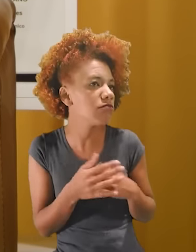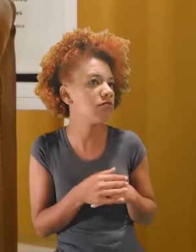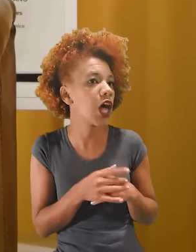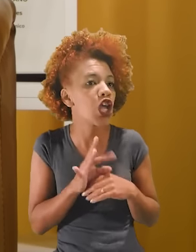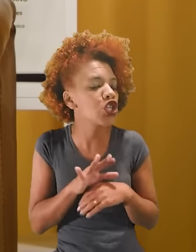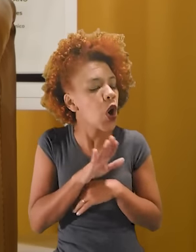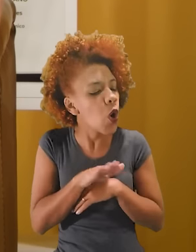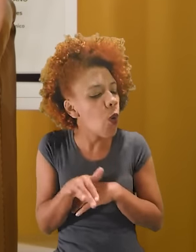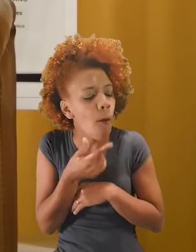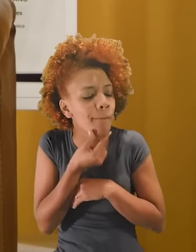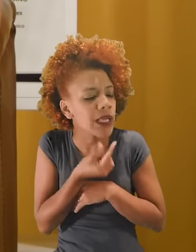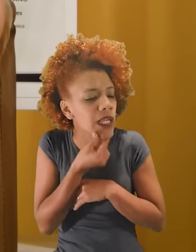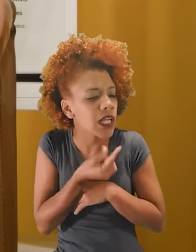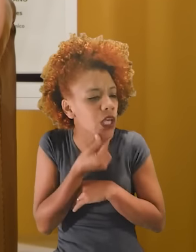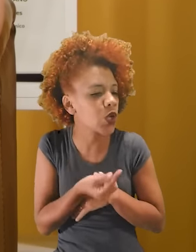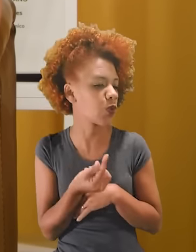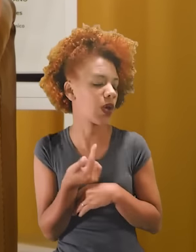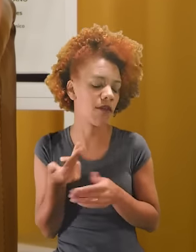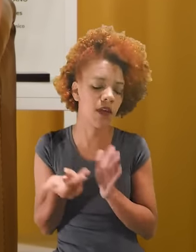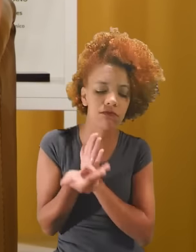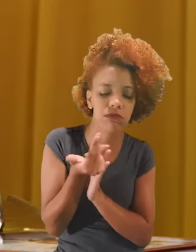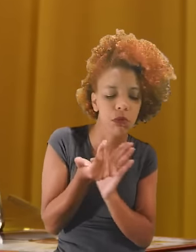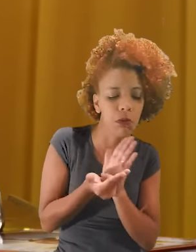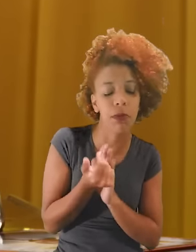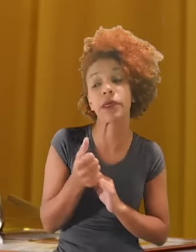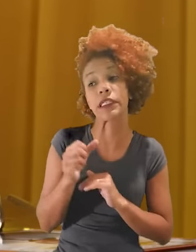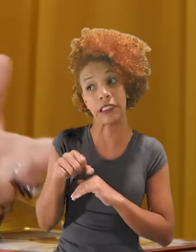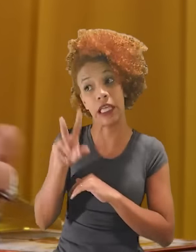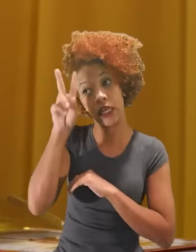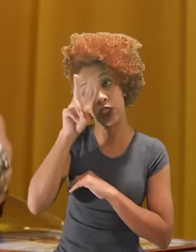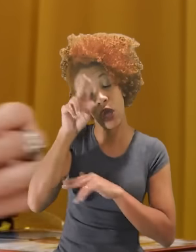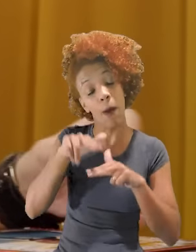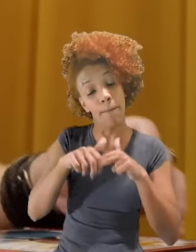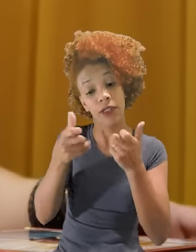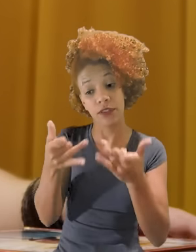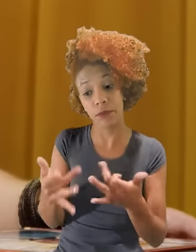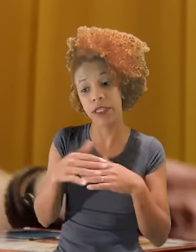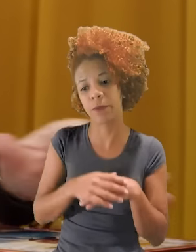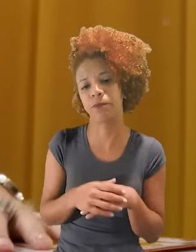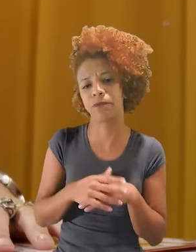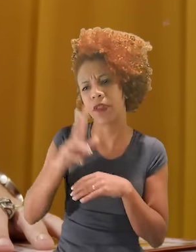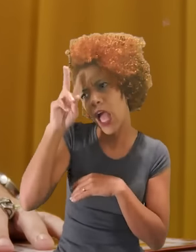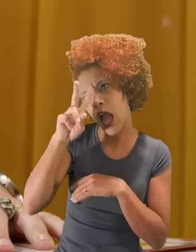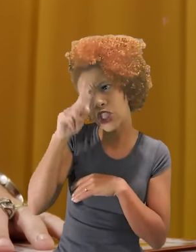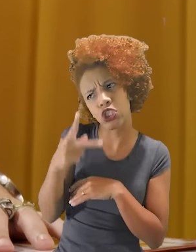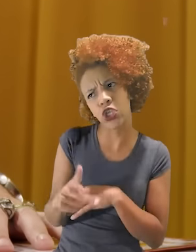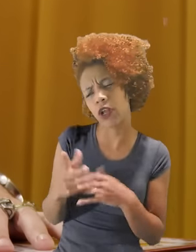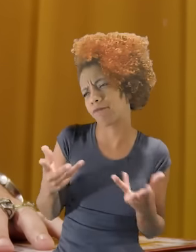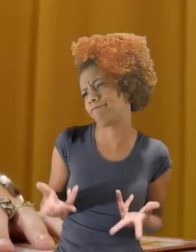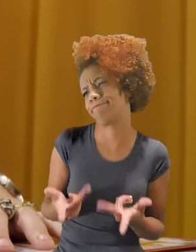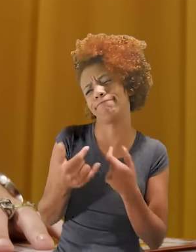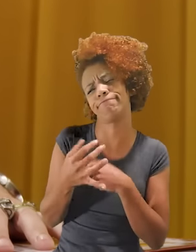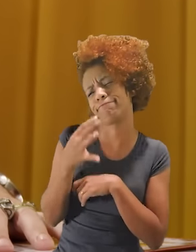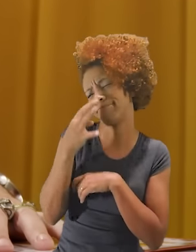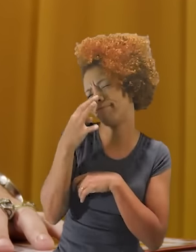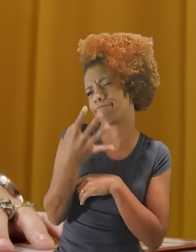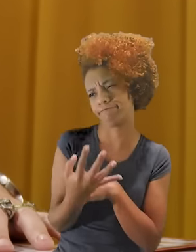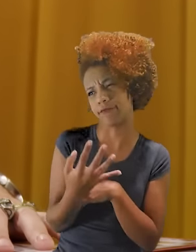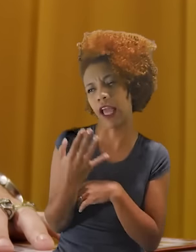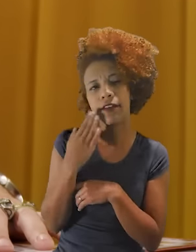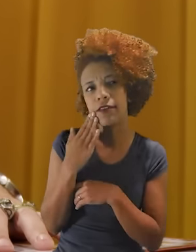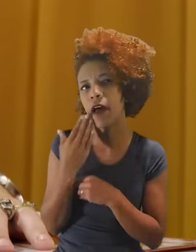era só uma criança que... Sim. Que elaborou as ideias. É, cara, a história, por isso que eu digo, né? A história desse sujeito, assim, é extremamente fascinante